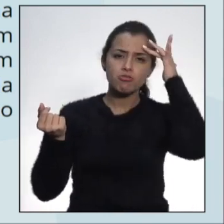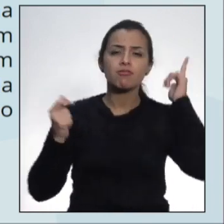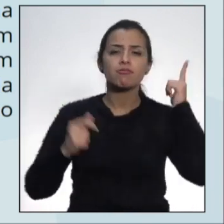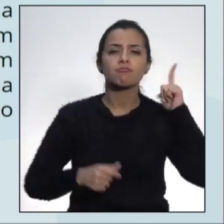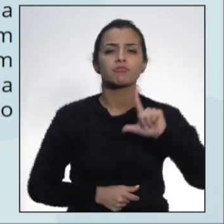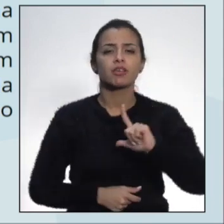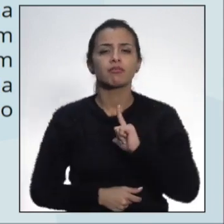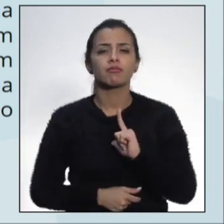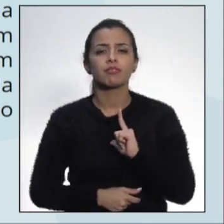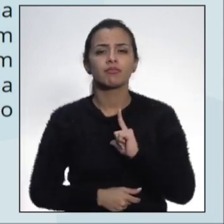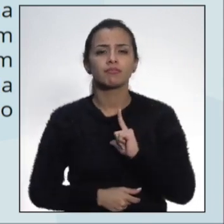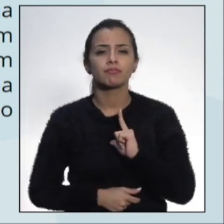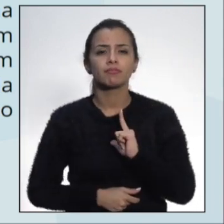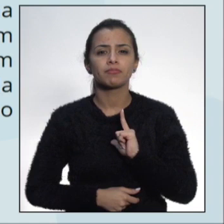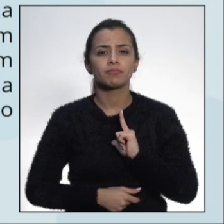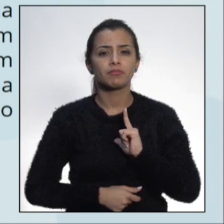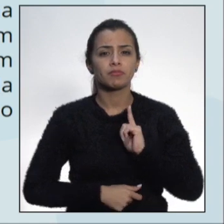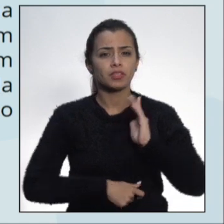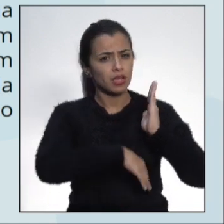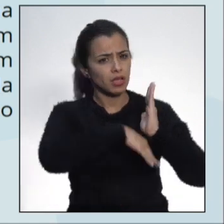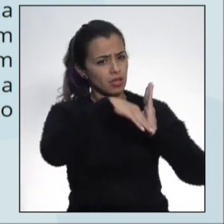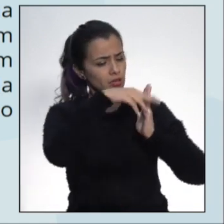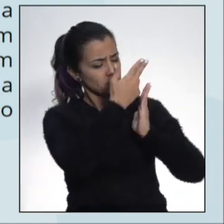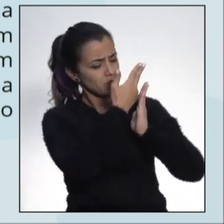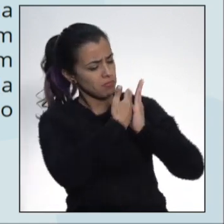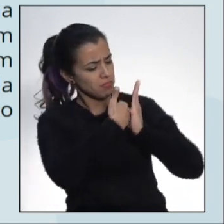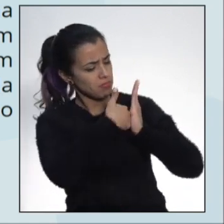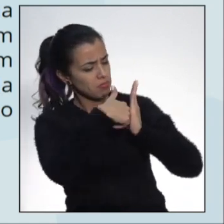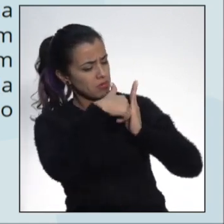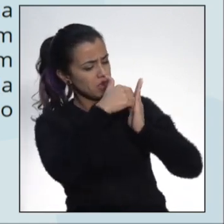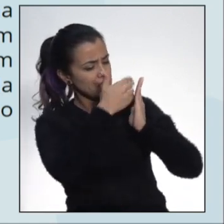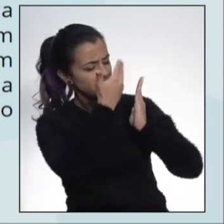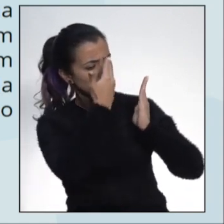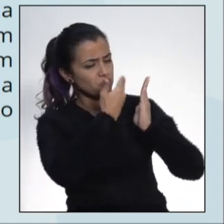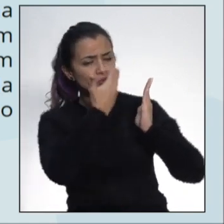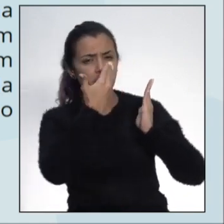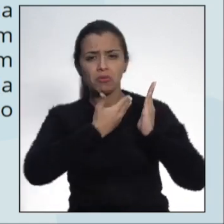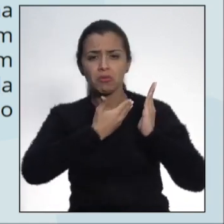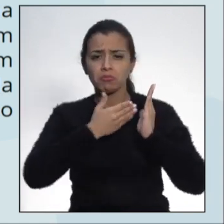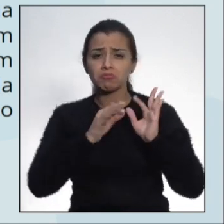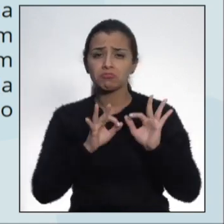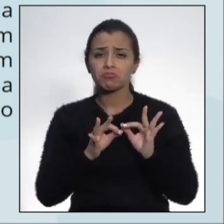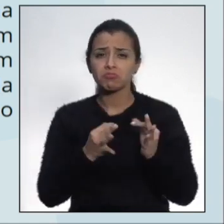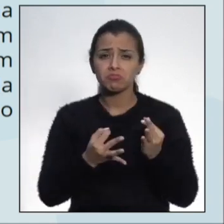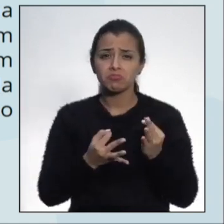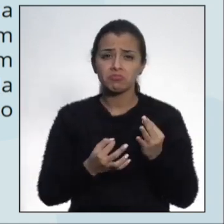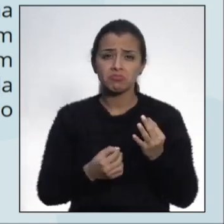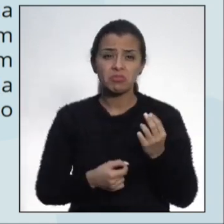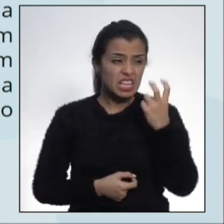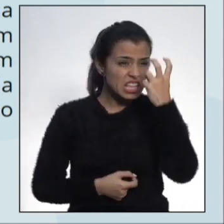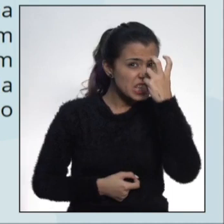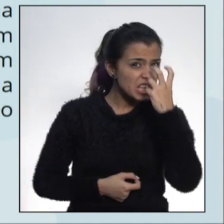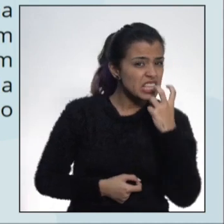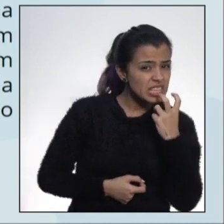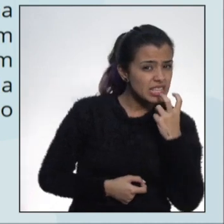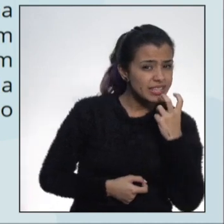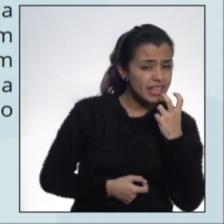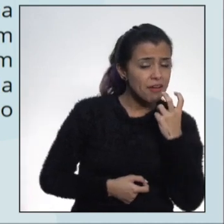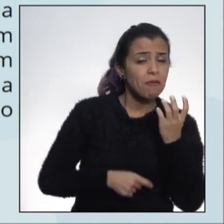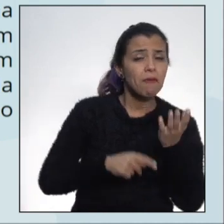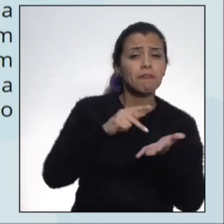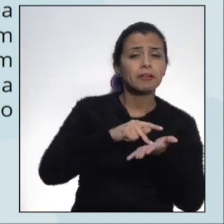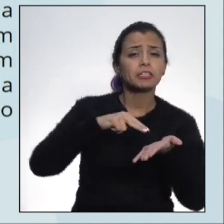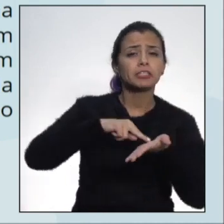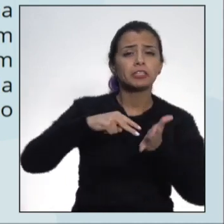cega. Que simplicidade. Cego é aquele que não tem inteligência para vê-la e a